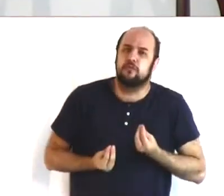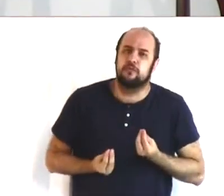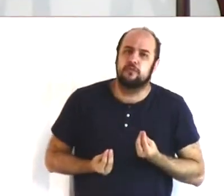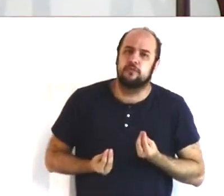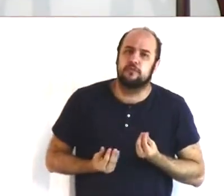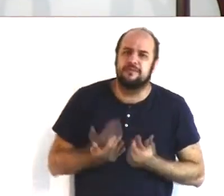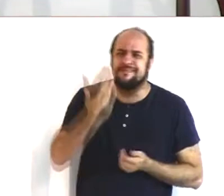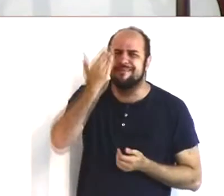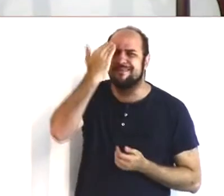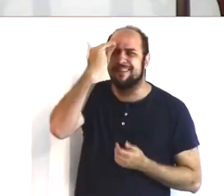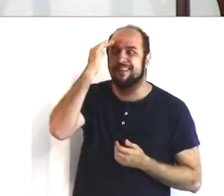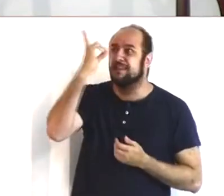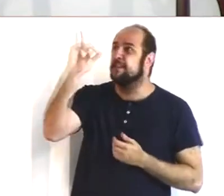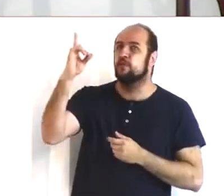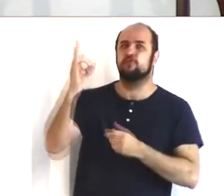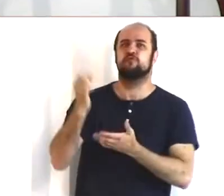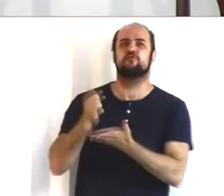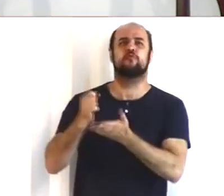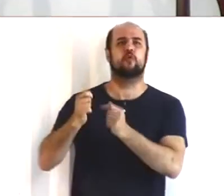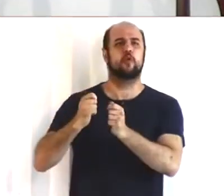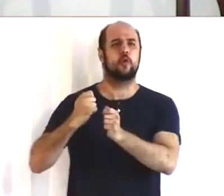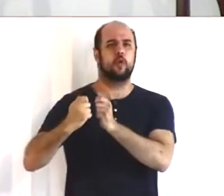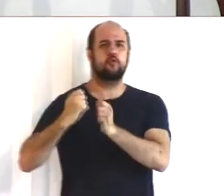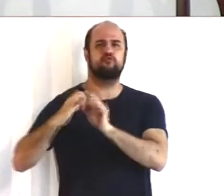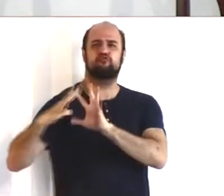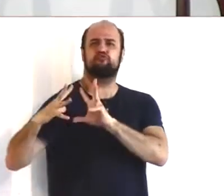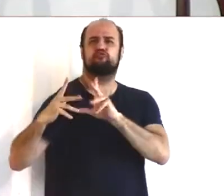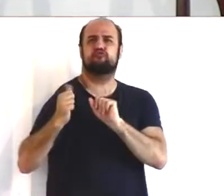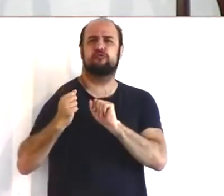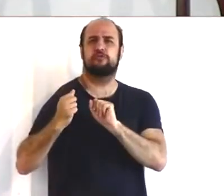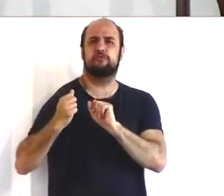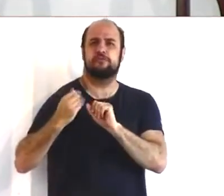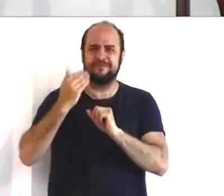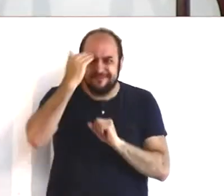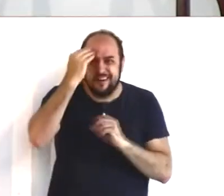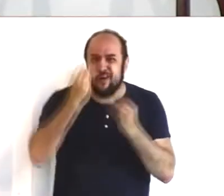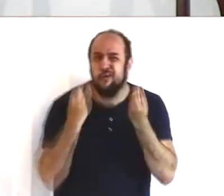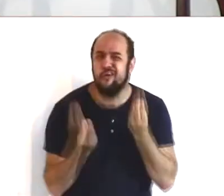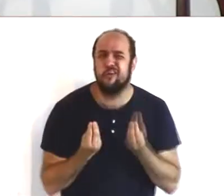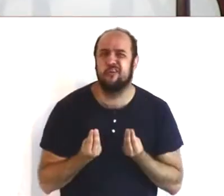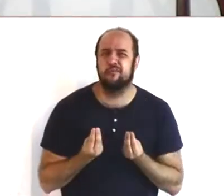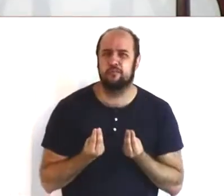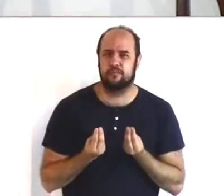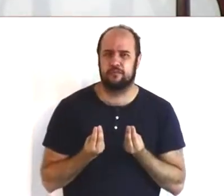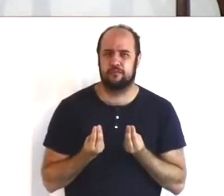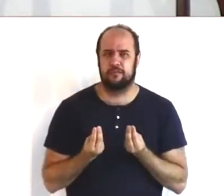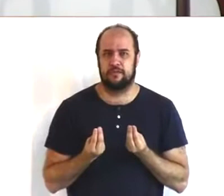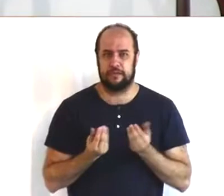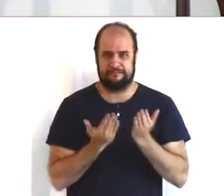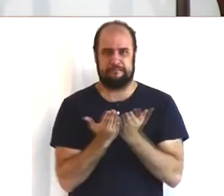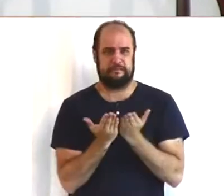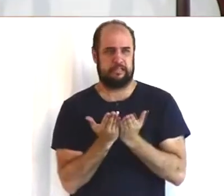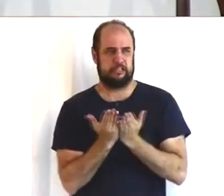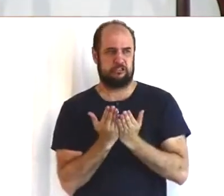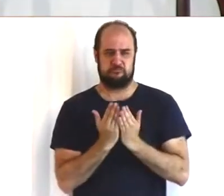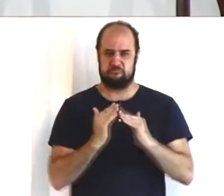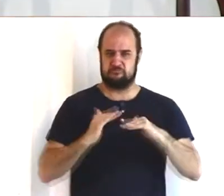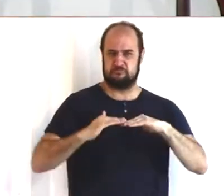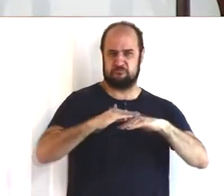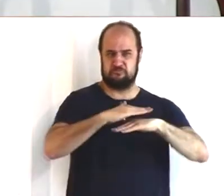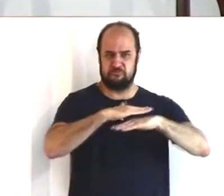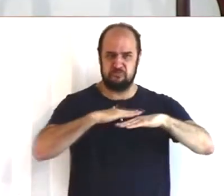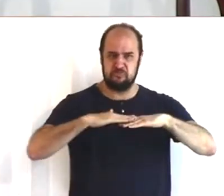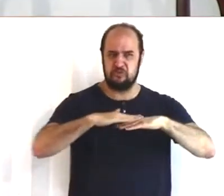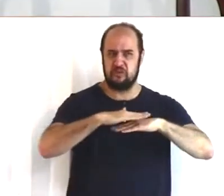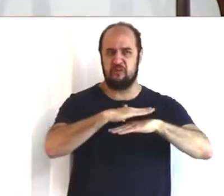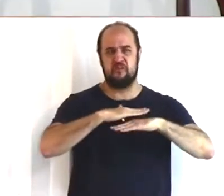compreender que Deus não perdeu o controle. O cristianismo frágil, raso, vai esfriar. Mas o cristianismo que existe